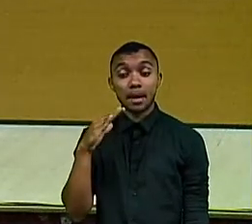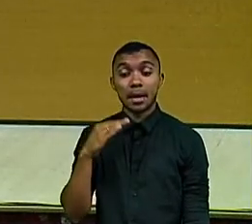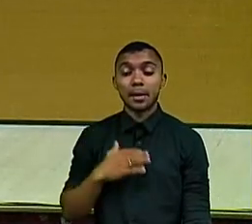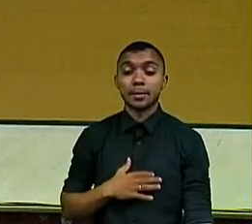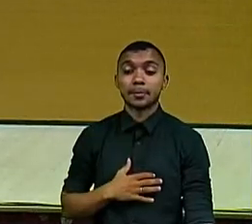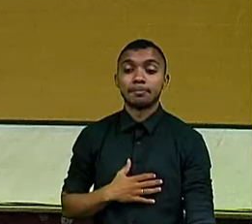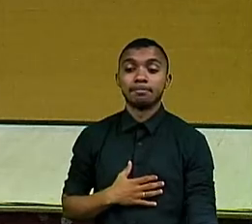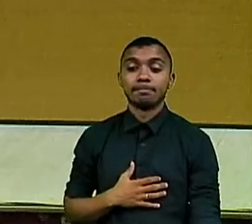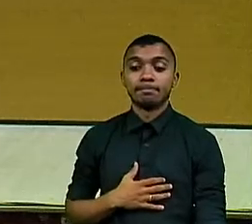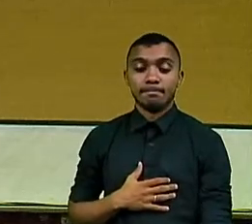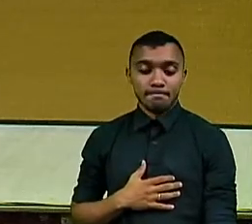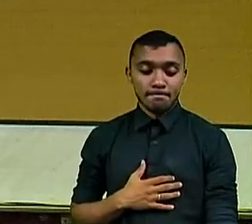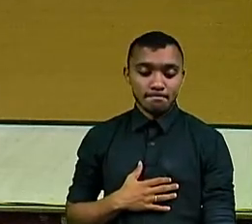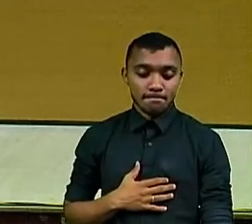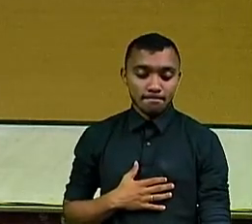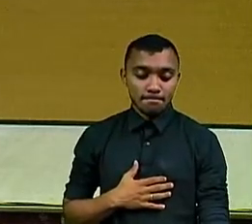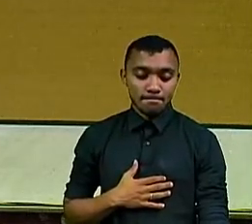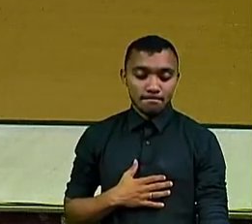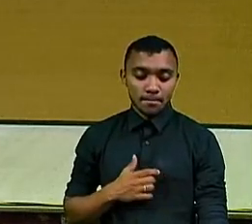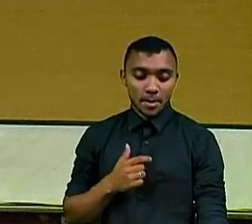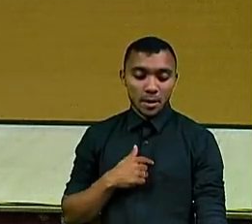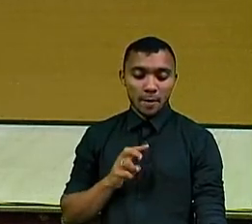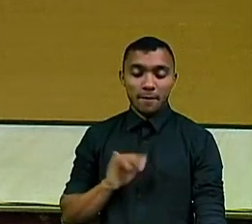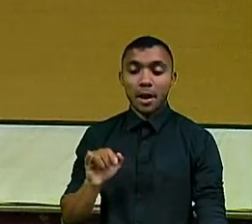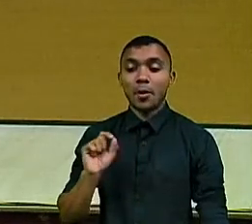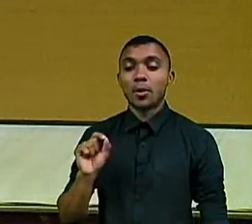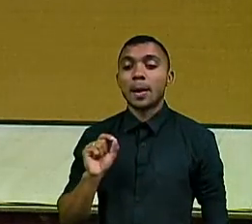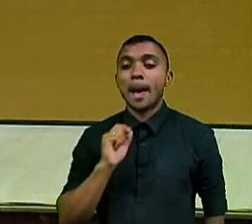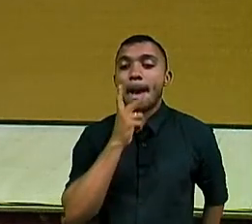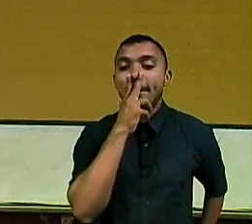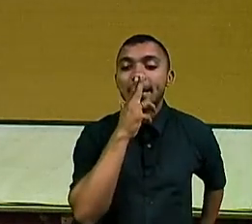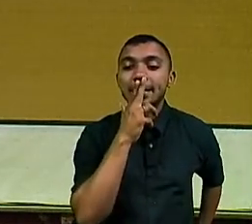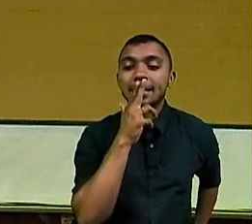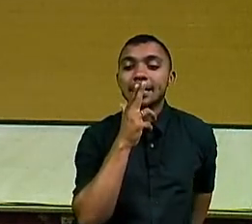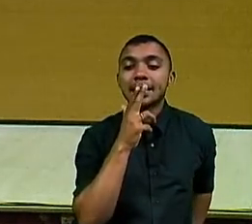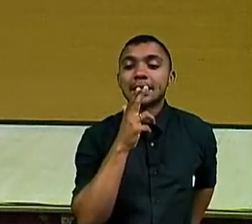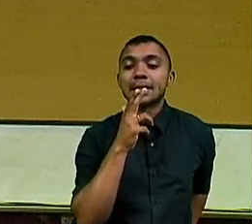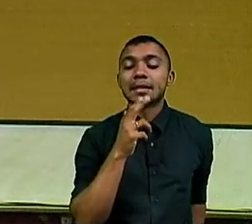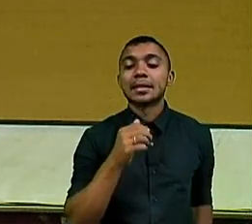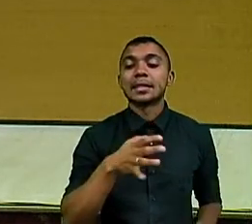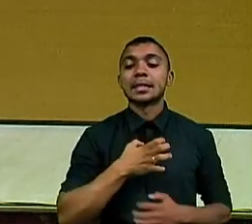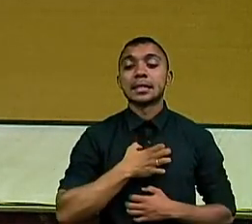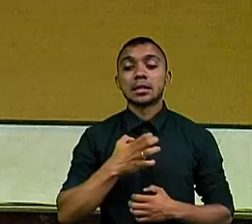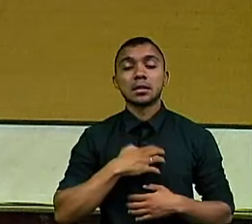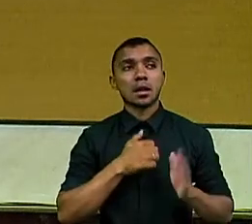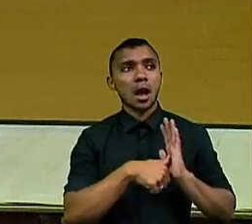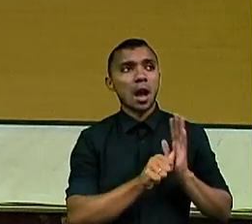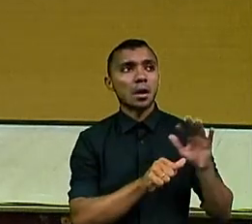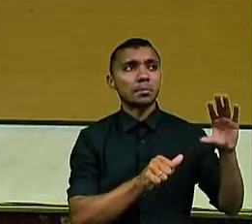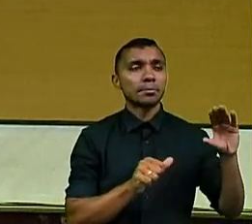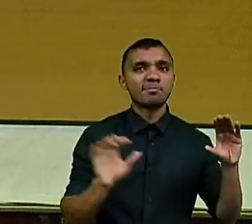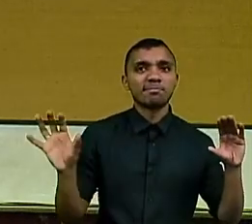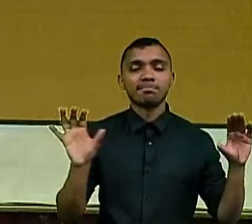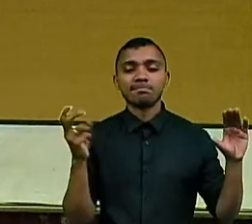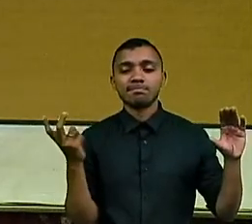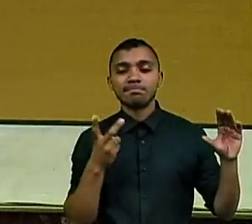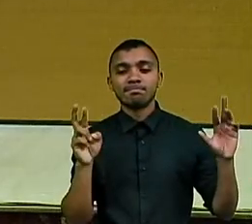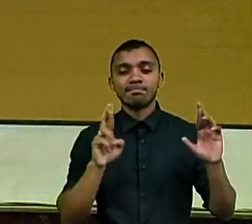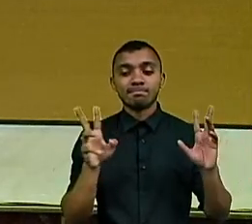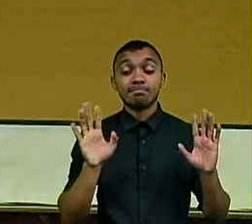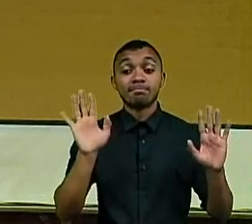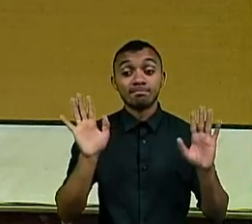consequentemente eu vou sentir Sensações térmicas distintas mas por eles